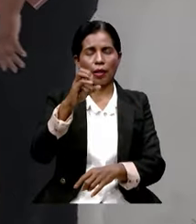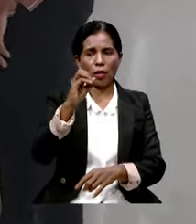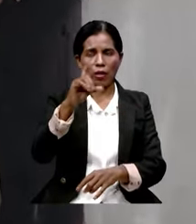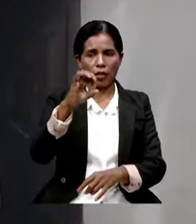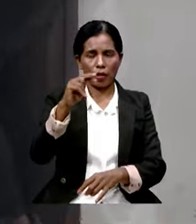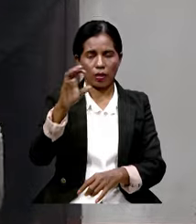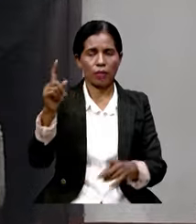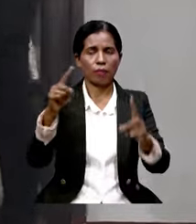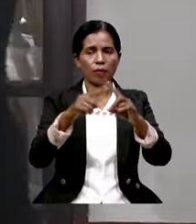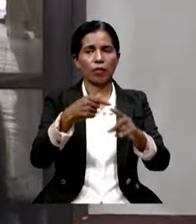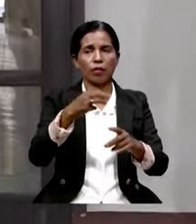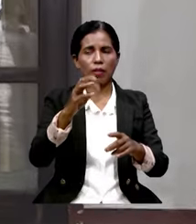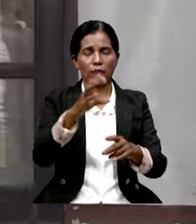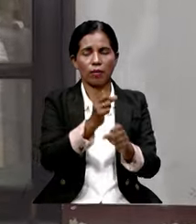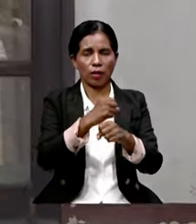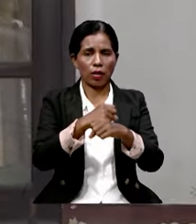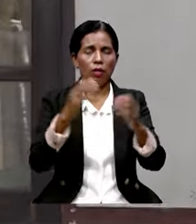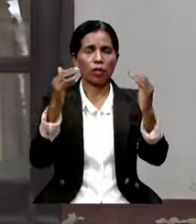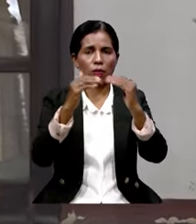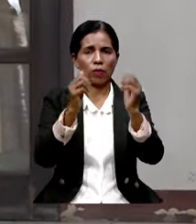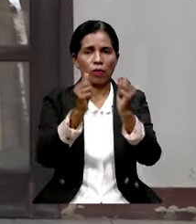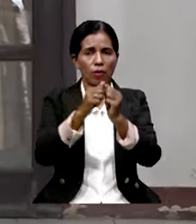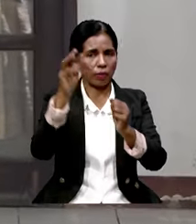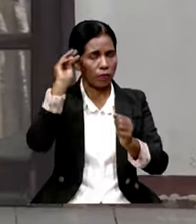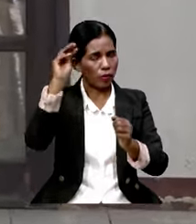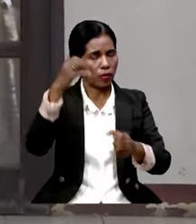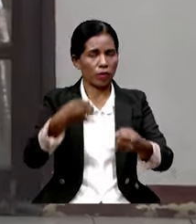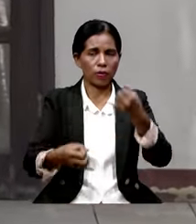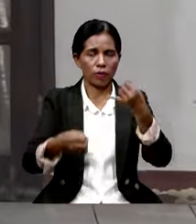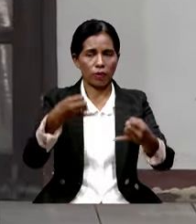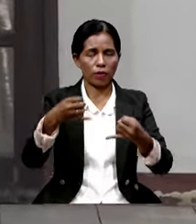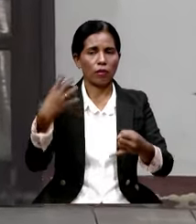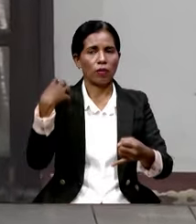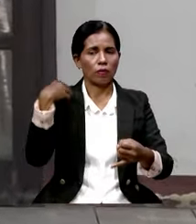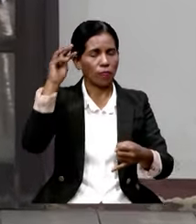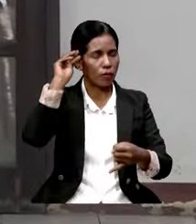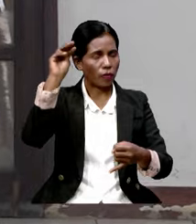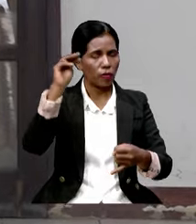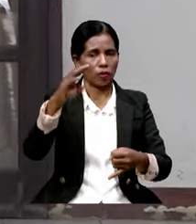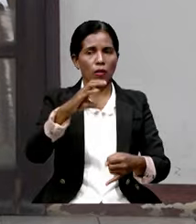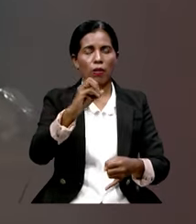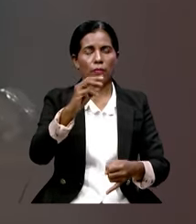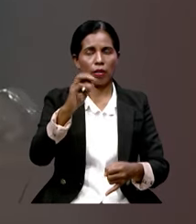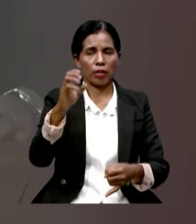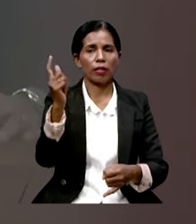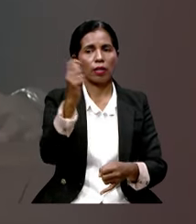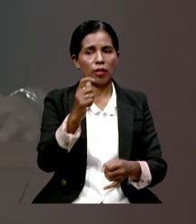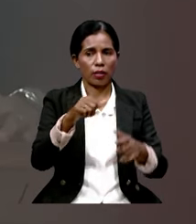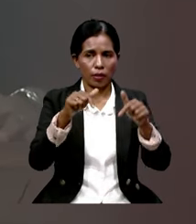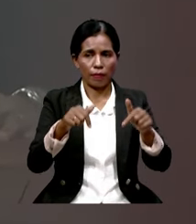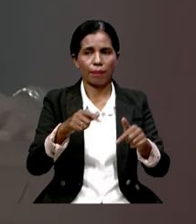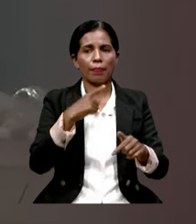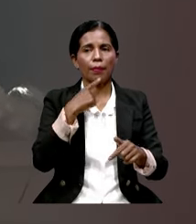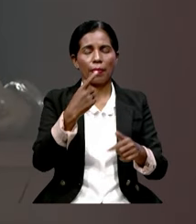neba GMN hafoin halau encontro ho ministro justiça iha difícil ministério justiça Colmera terça ne. De Olindo